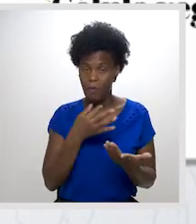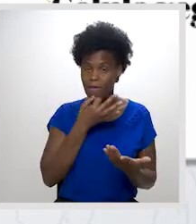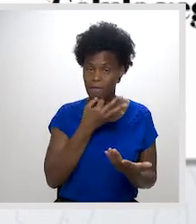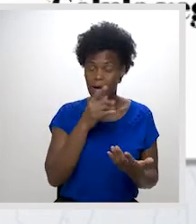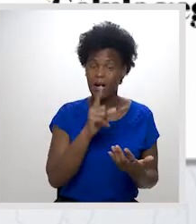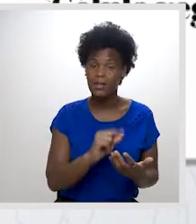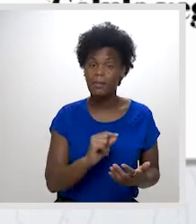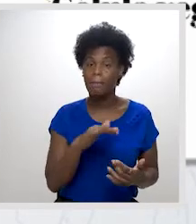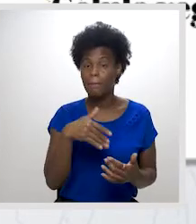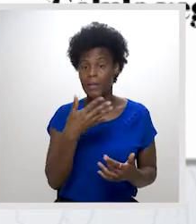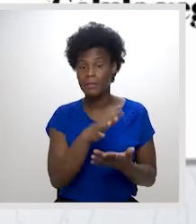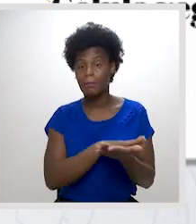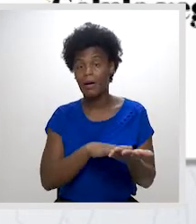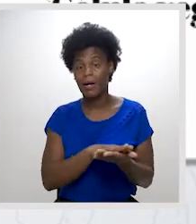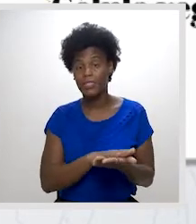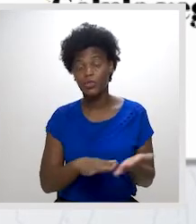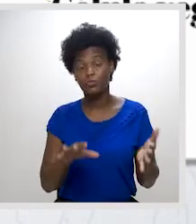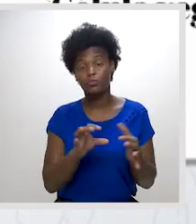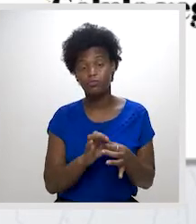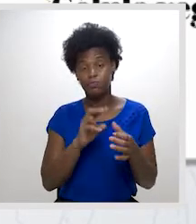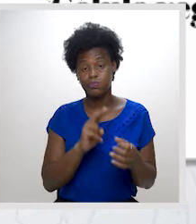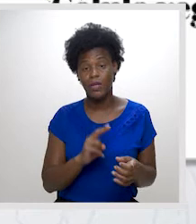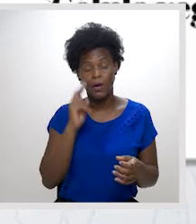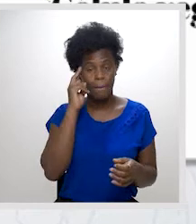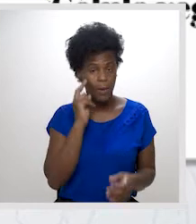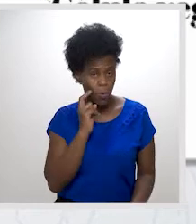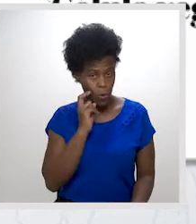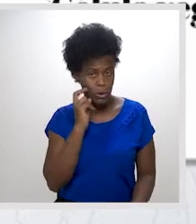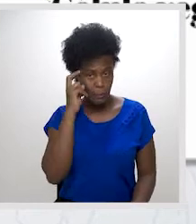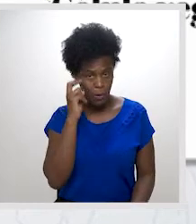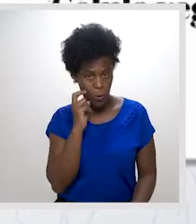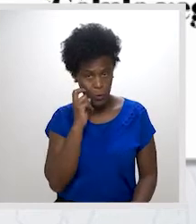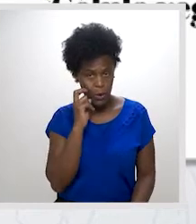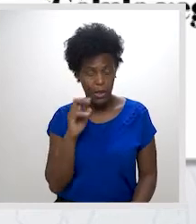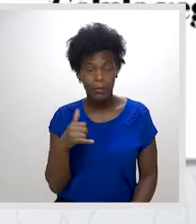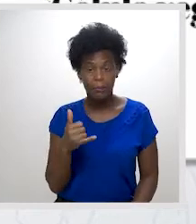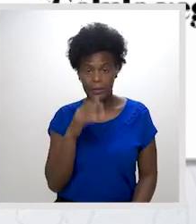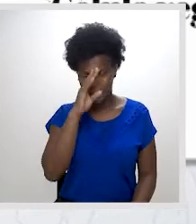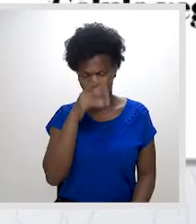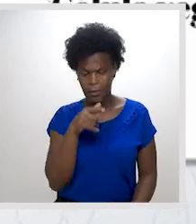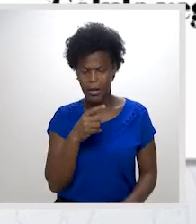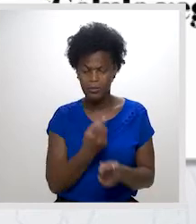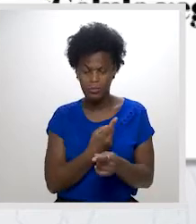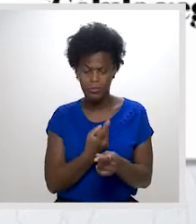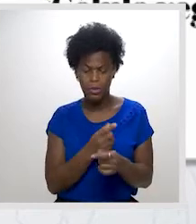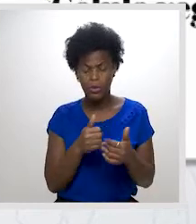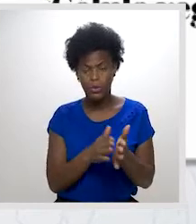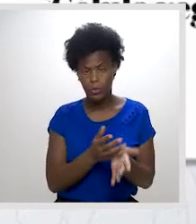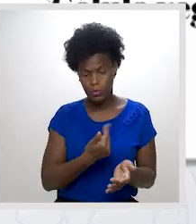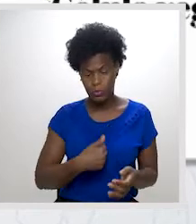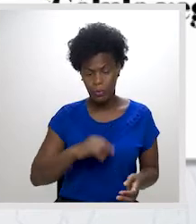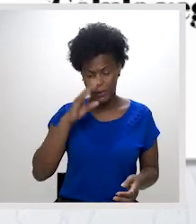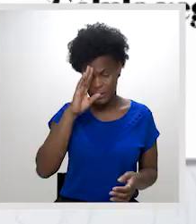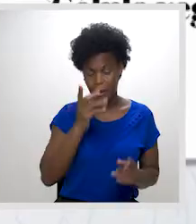e também é a principal base unificadora da biologia. Tendo em consideração esses aspectos, todos